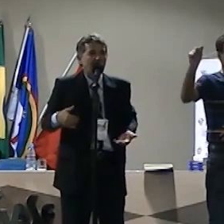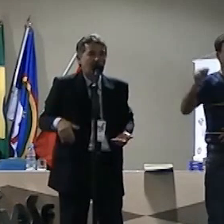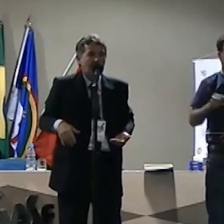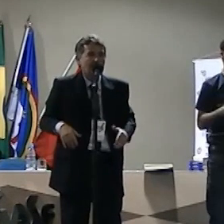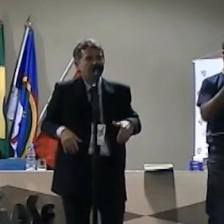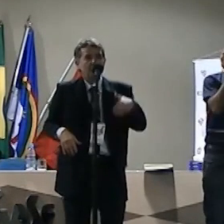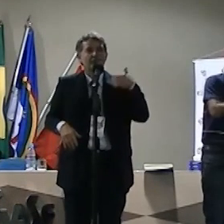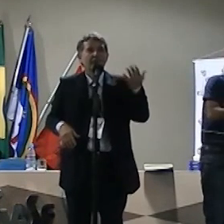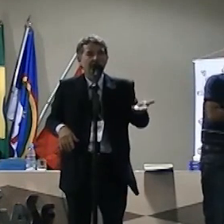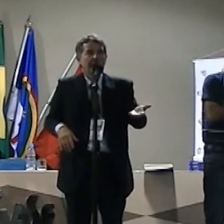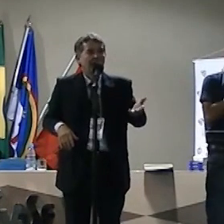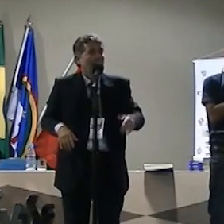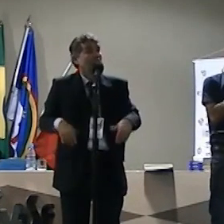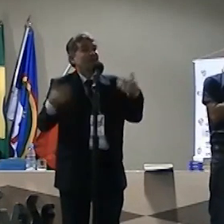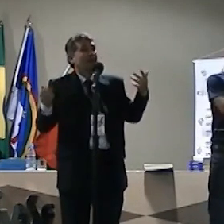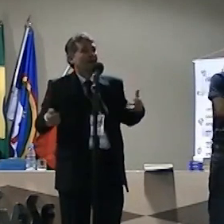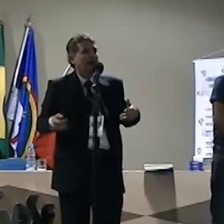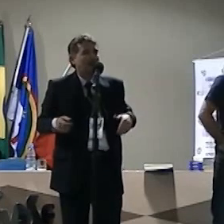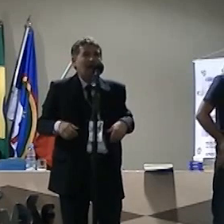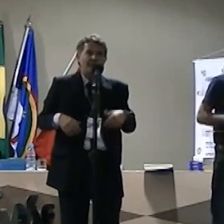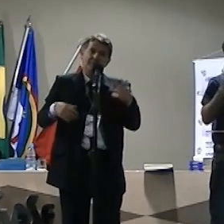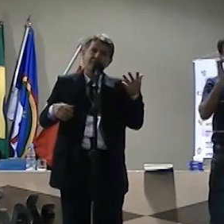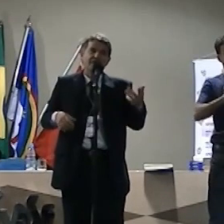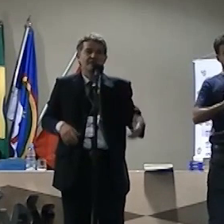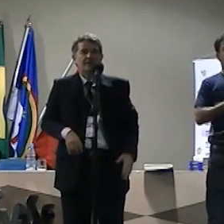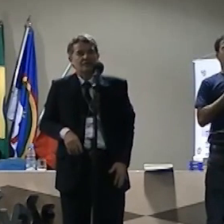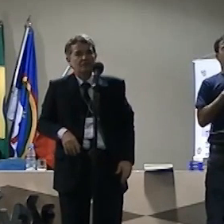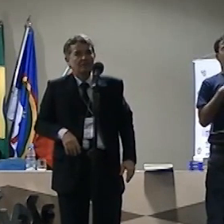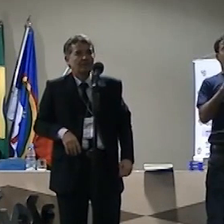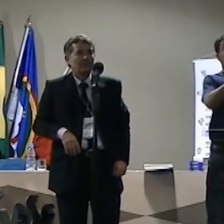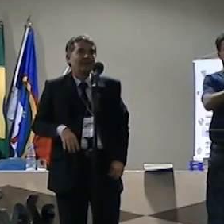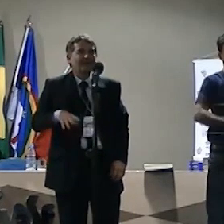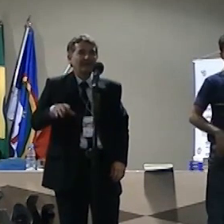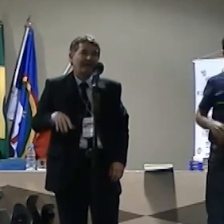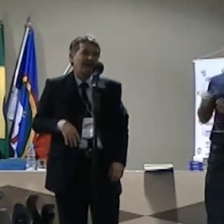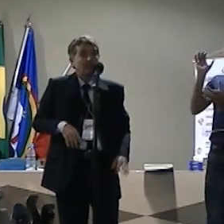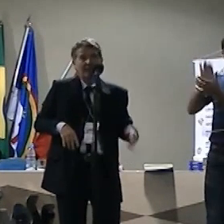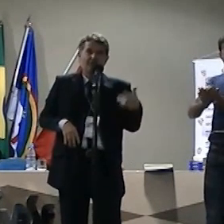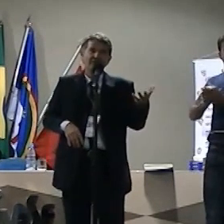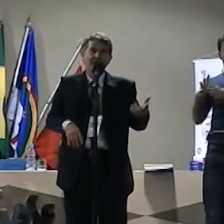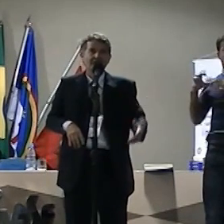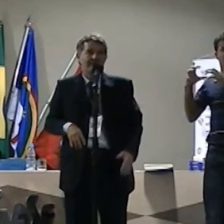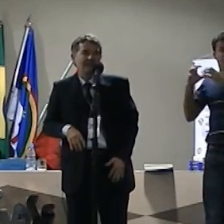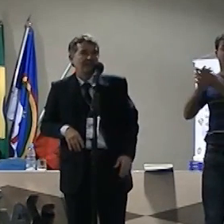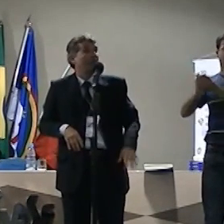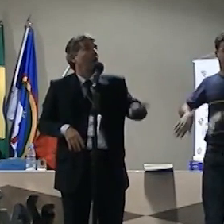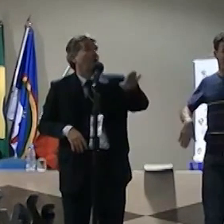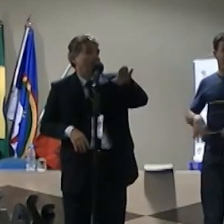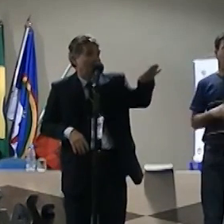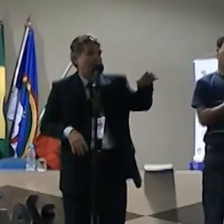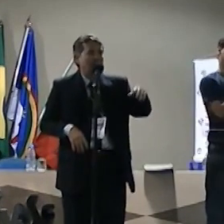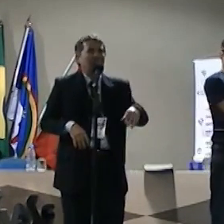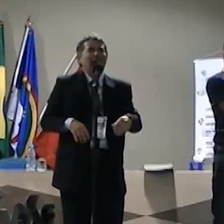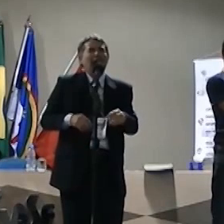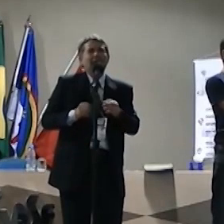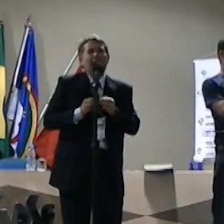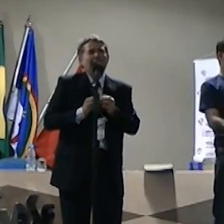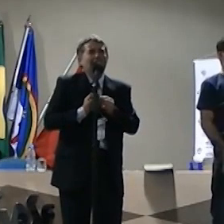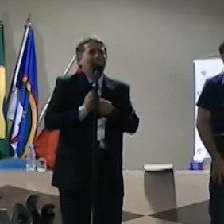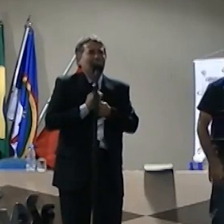o marido? Conflito com o marido, estou com o namorado. Mas por que fez isso? Tá. Por que fez isso? Quero mais